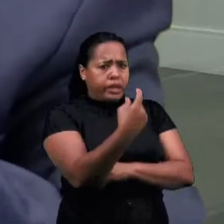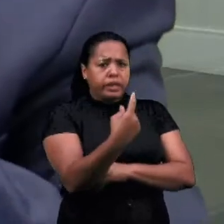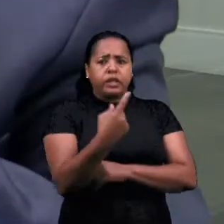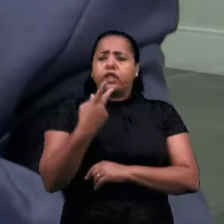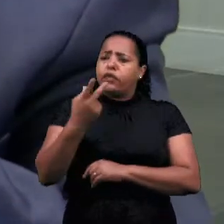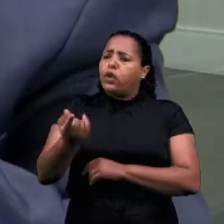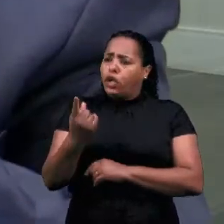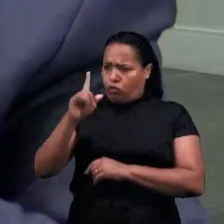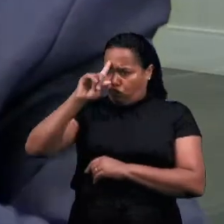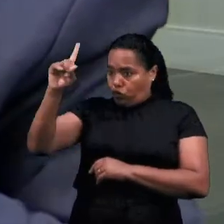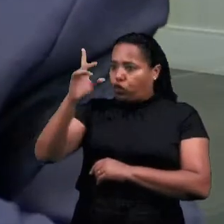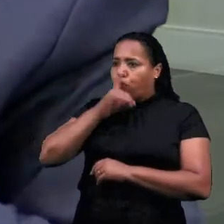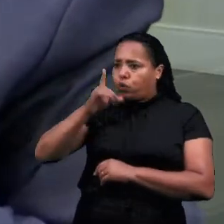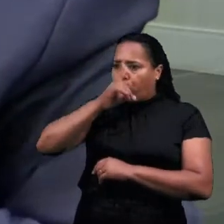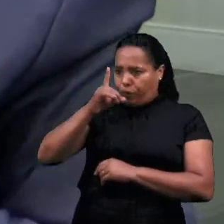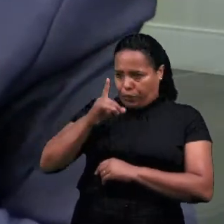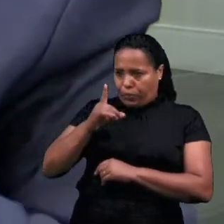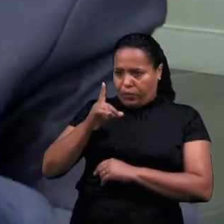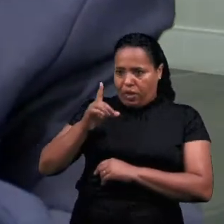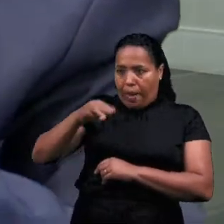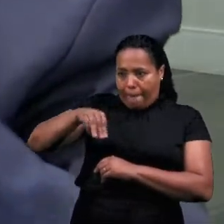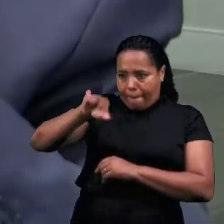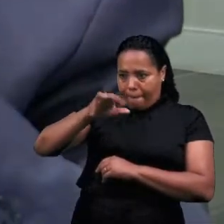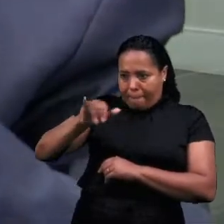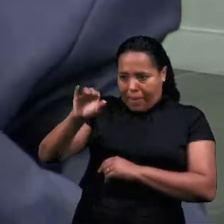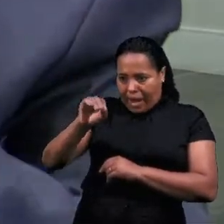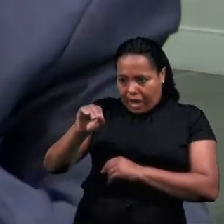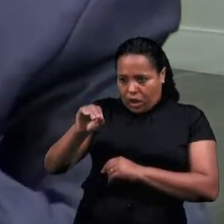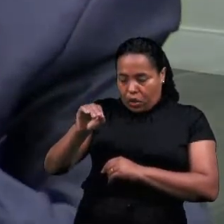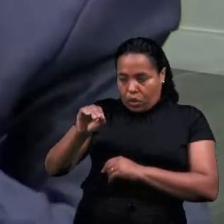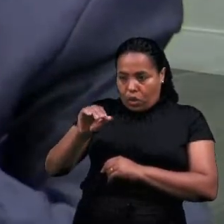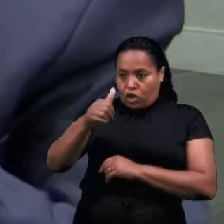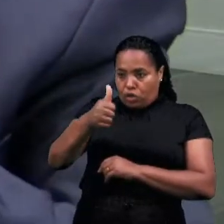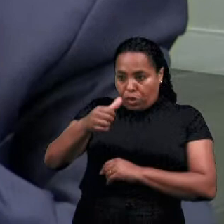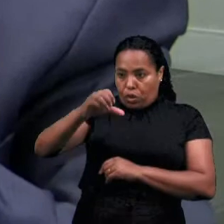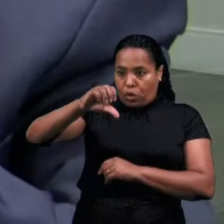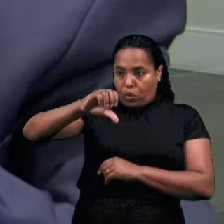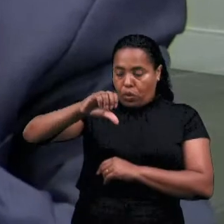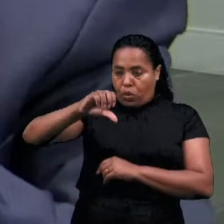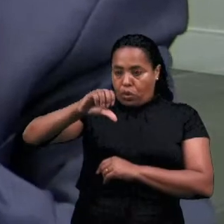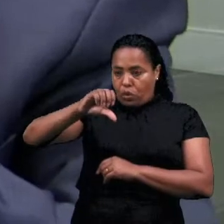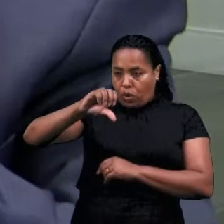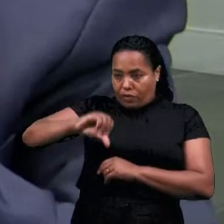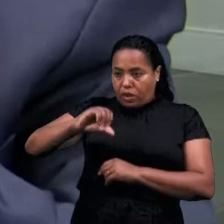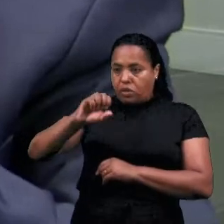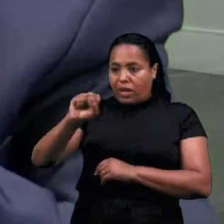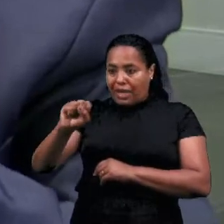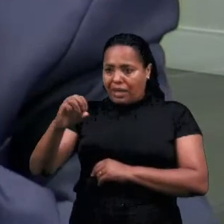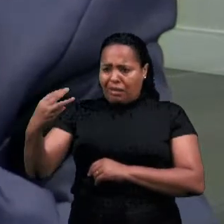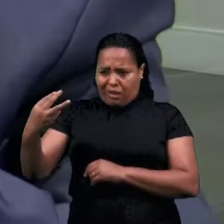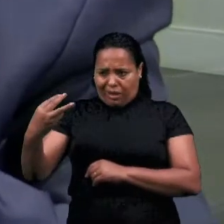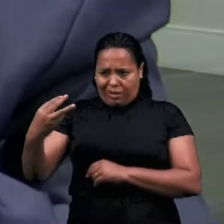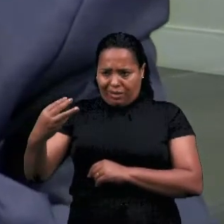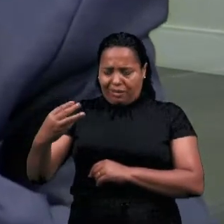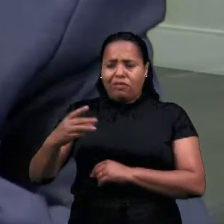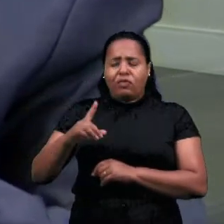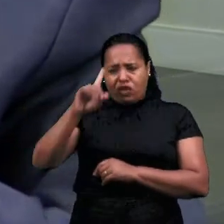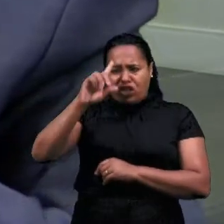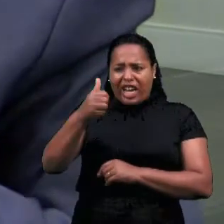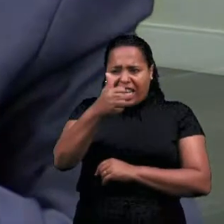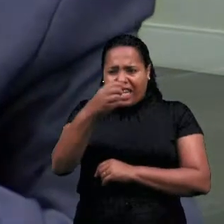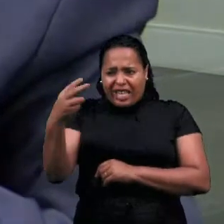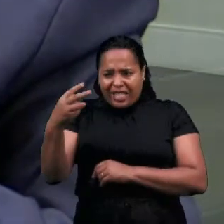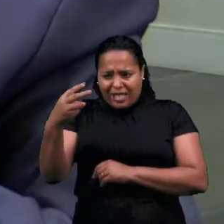domingo, maio de 83, dia 15 de maio de 83. Ele disse assim: